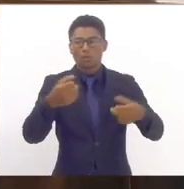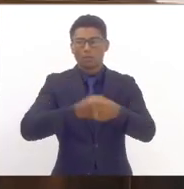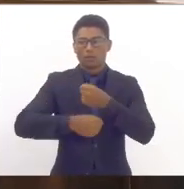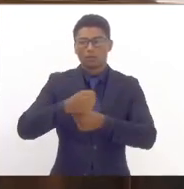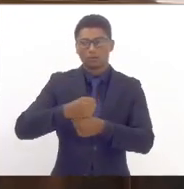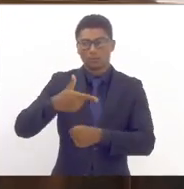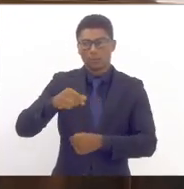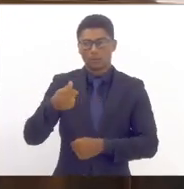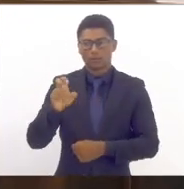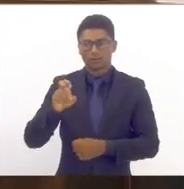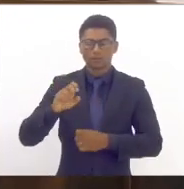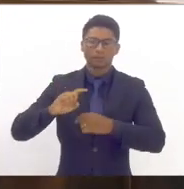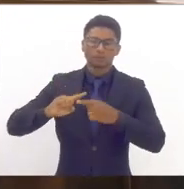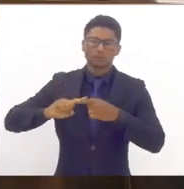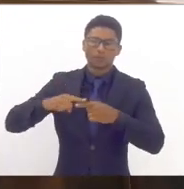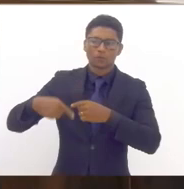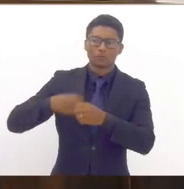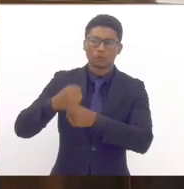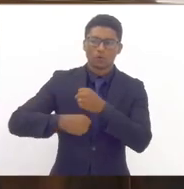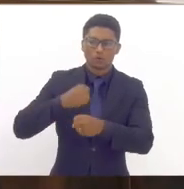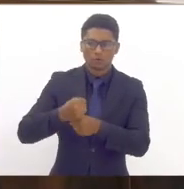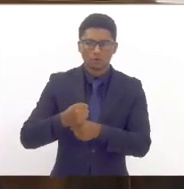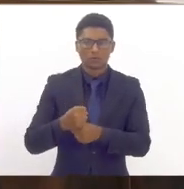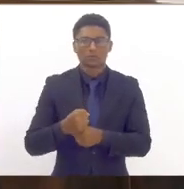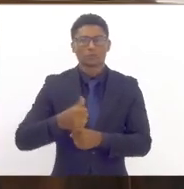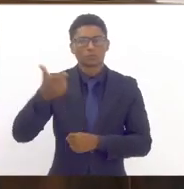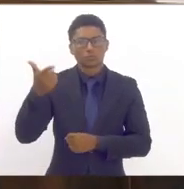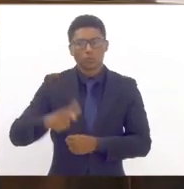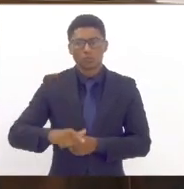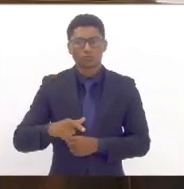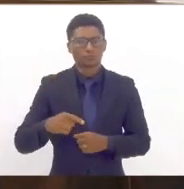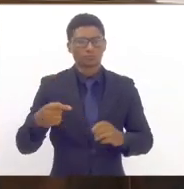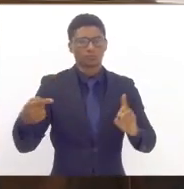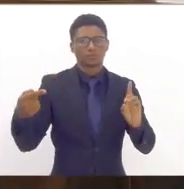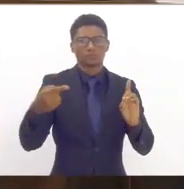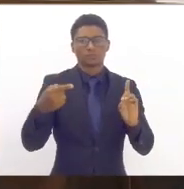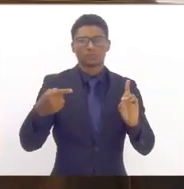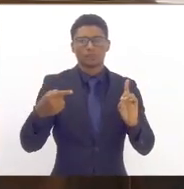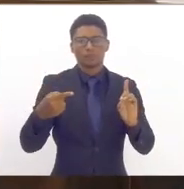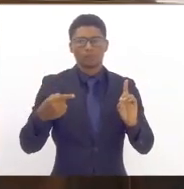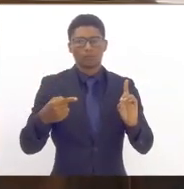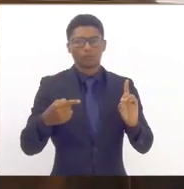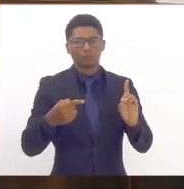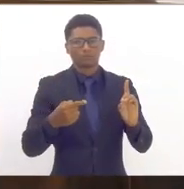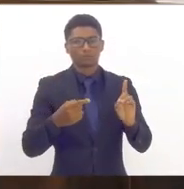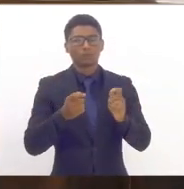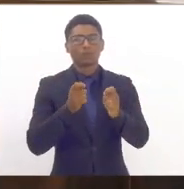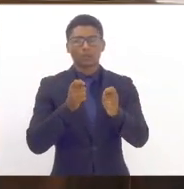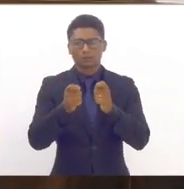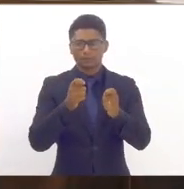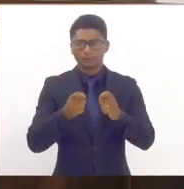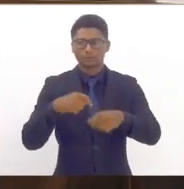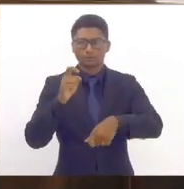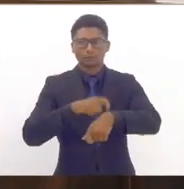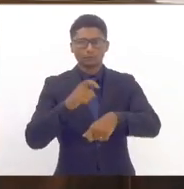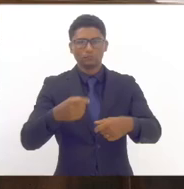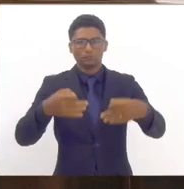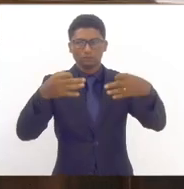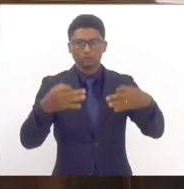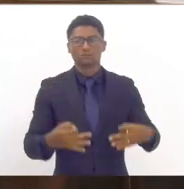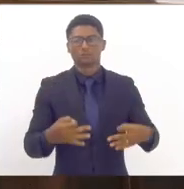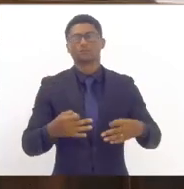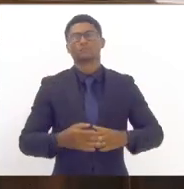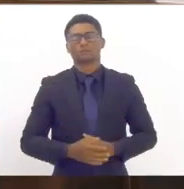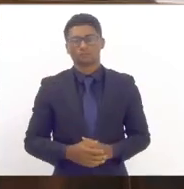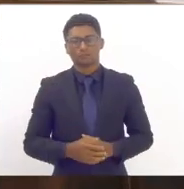já estava em frente às câmeras e o destino que quis que o bom repórter estivesse no local certo, na hora